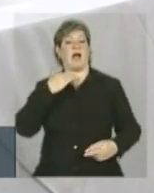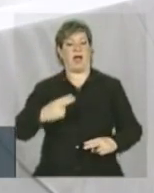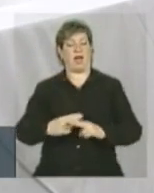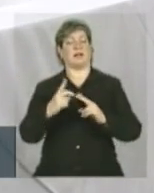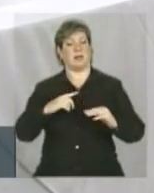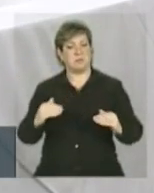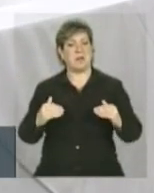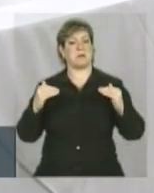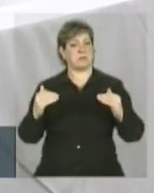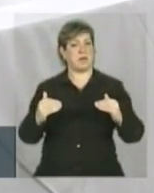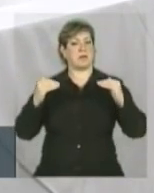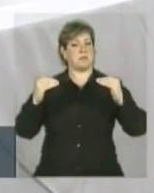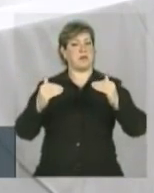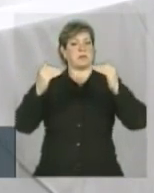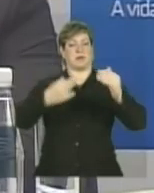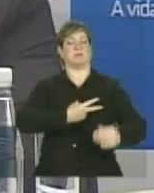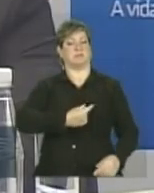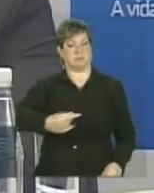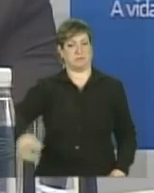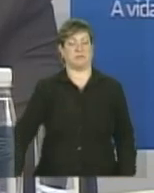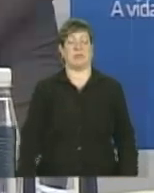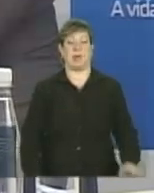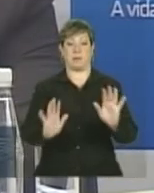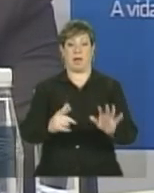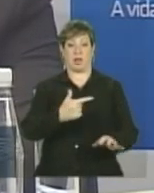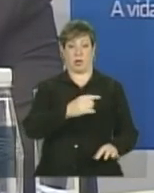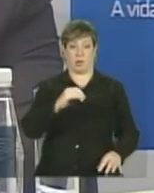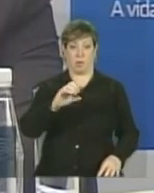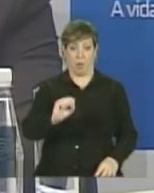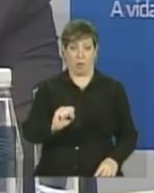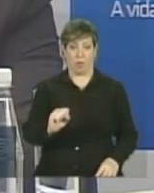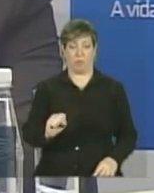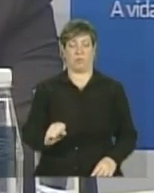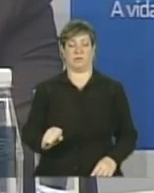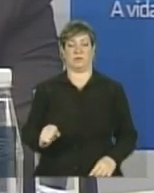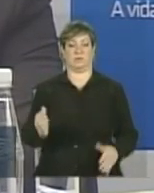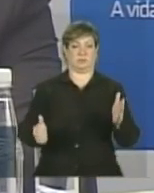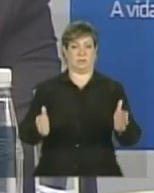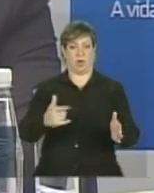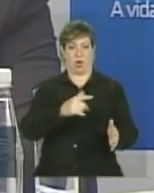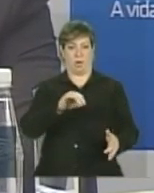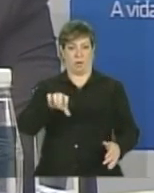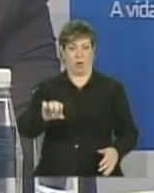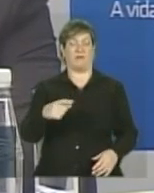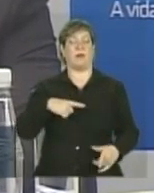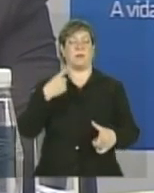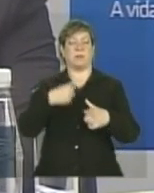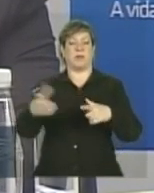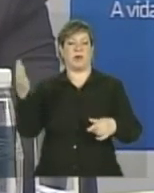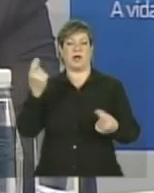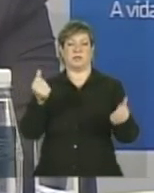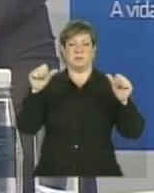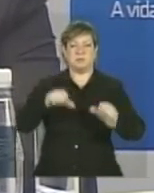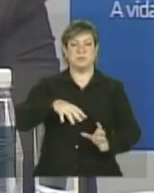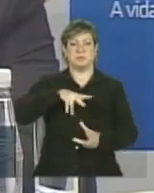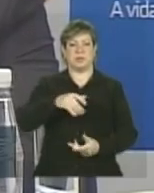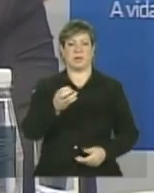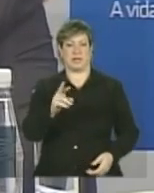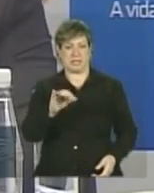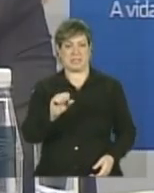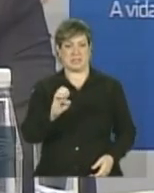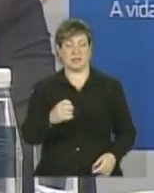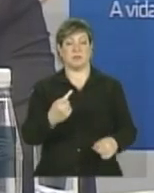consistente e sustentável. Mas, em 2008, 2009, nós tivemos, com a crise, uma oportunidade que